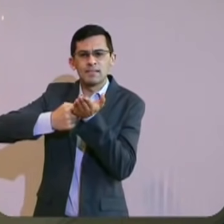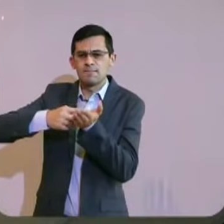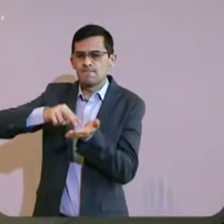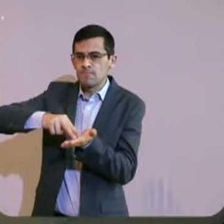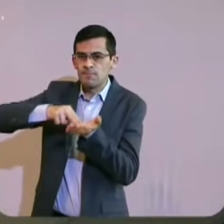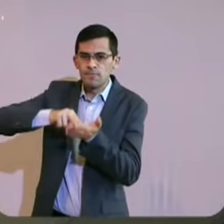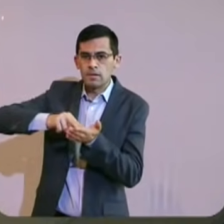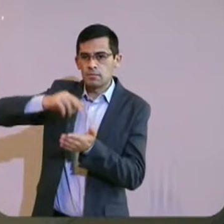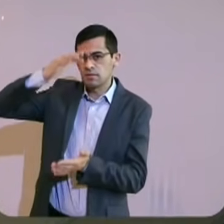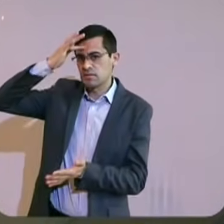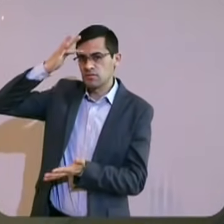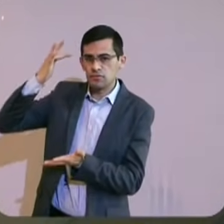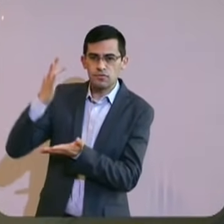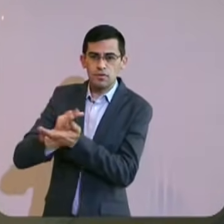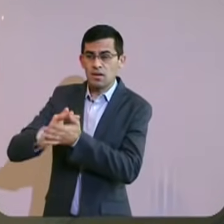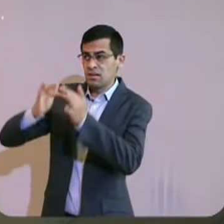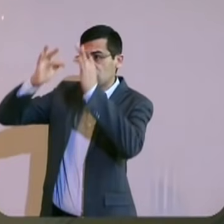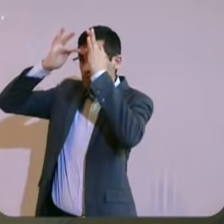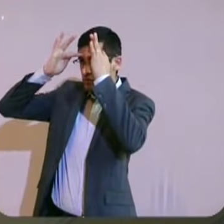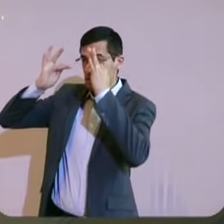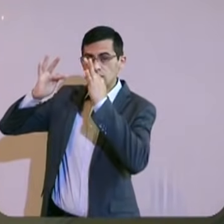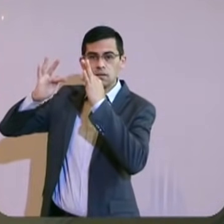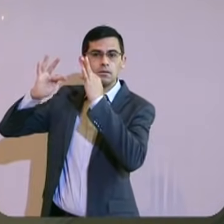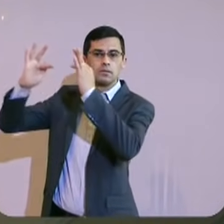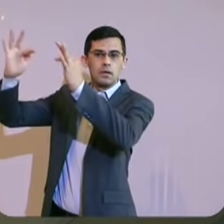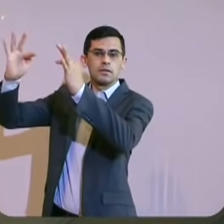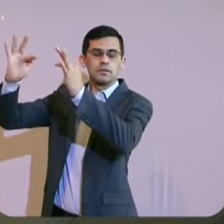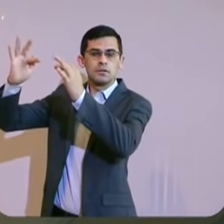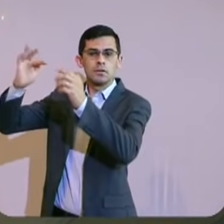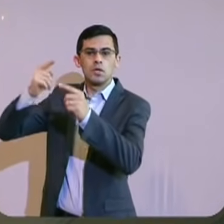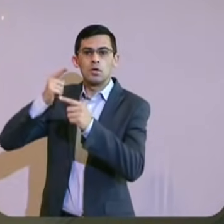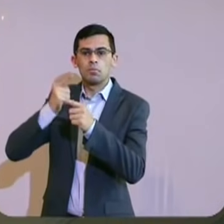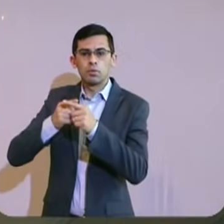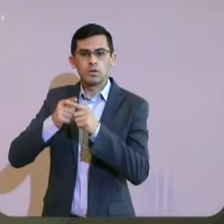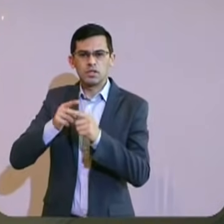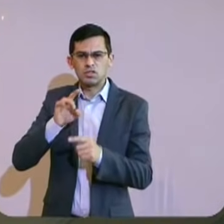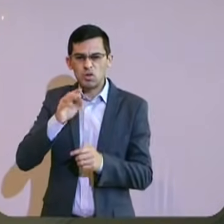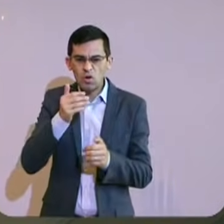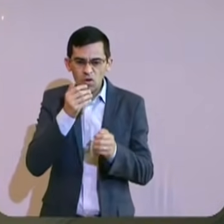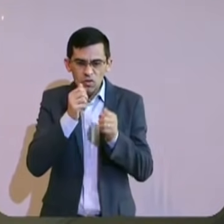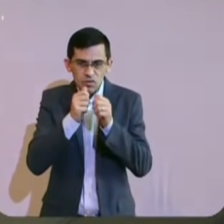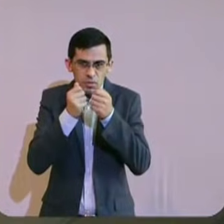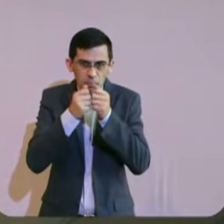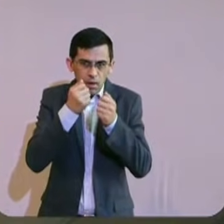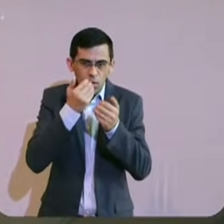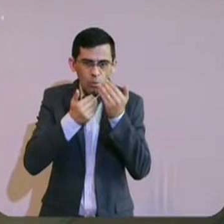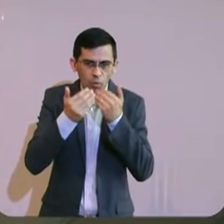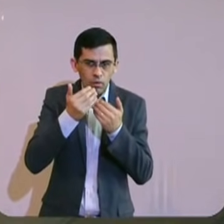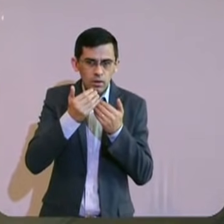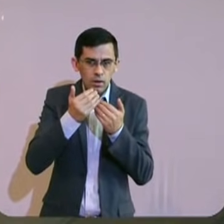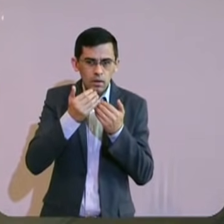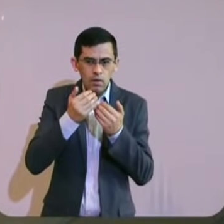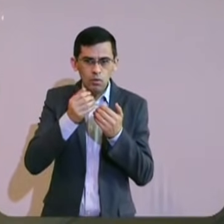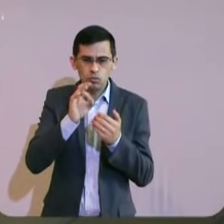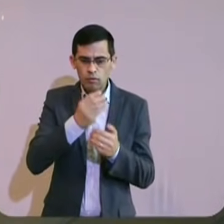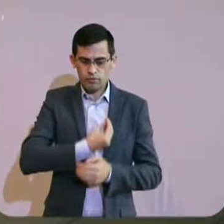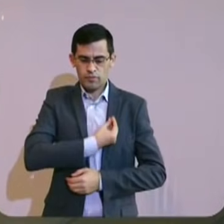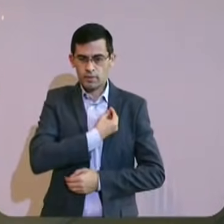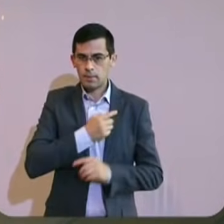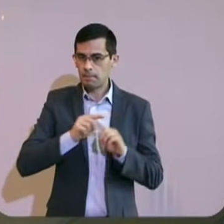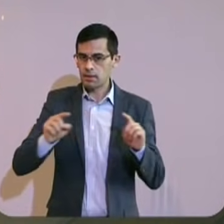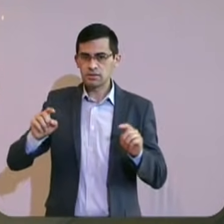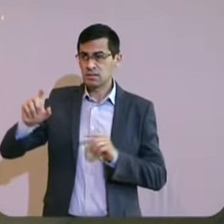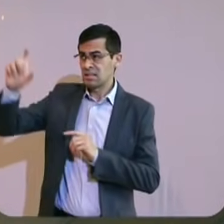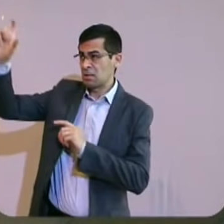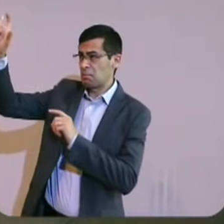inegociável de fé, fidelidade, pois nem só de pão vive o homem, mas de toda a palavra